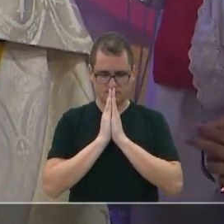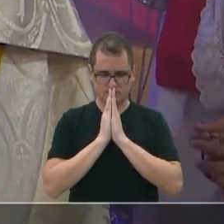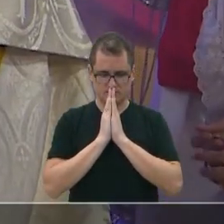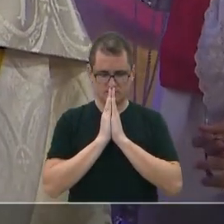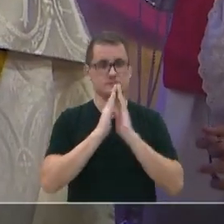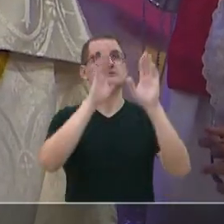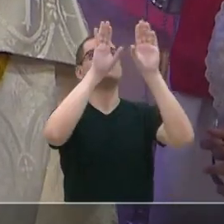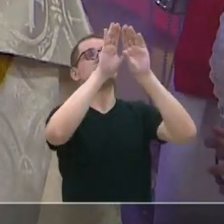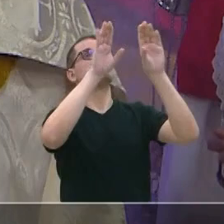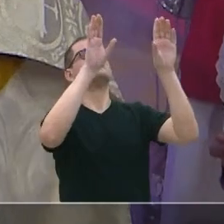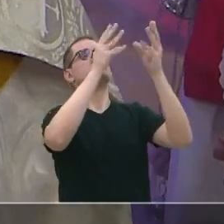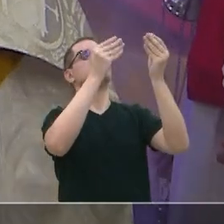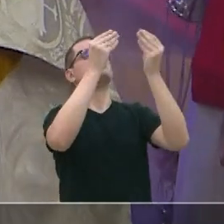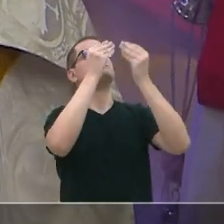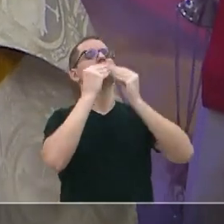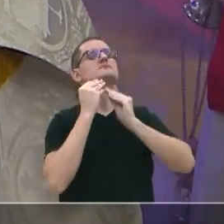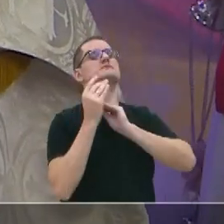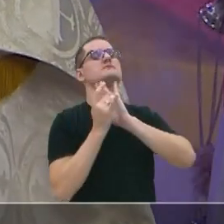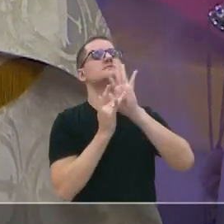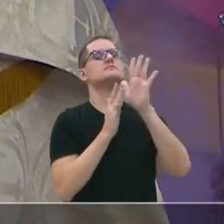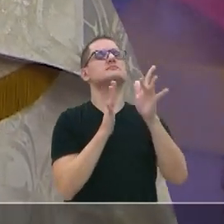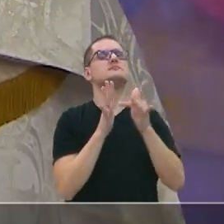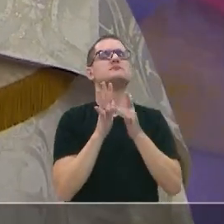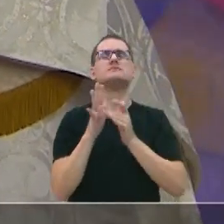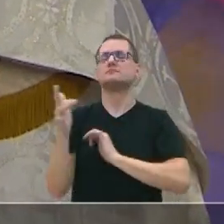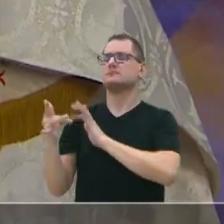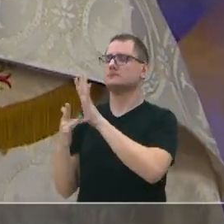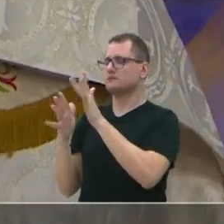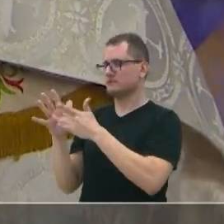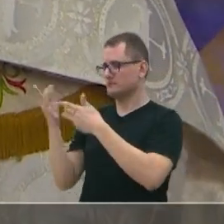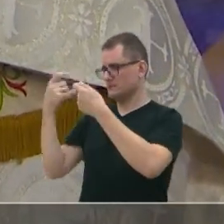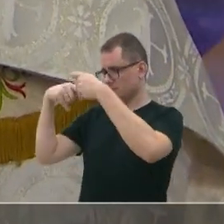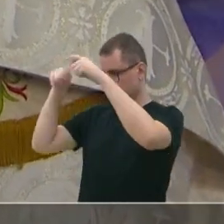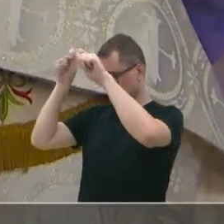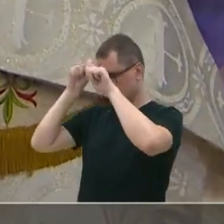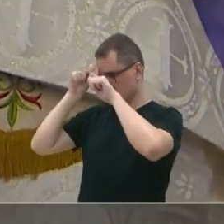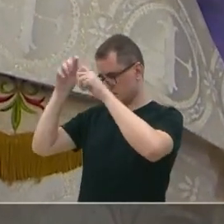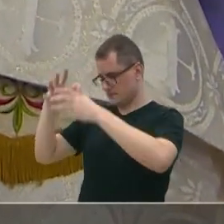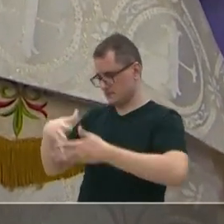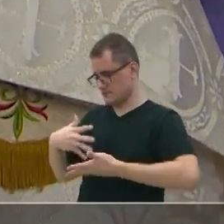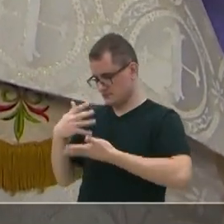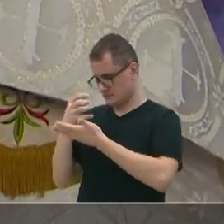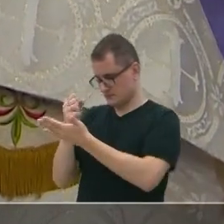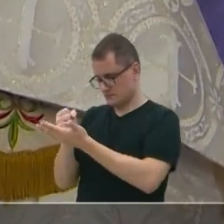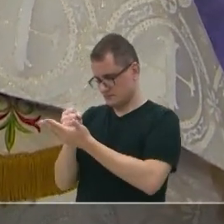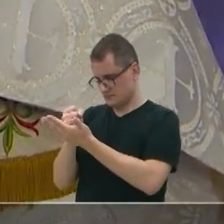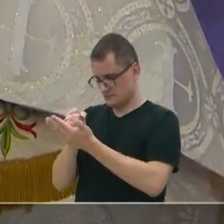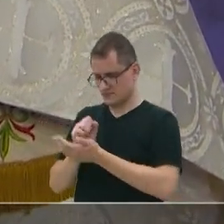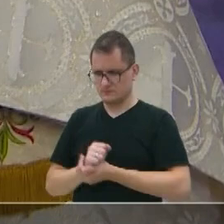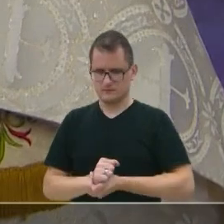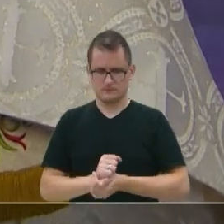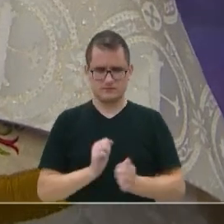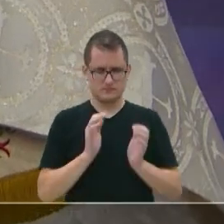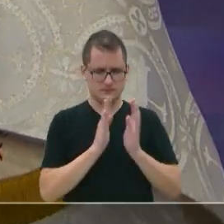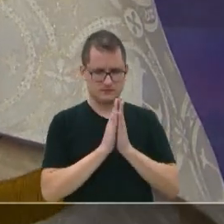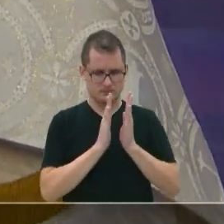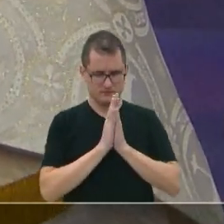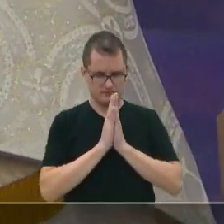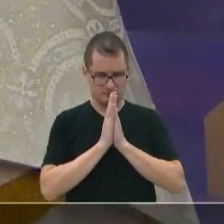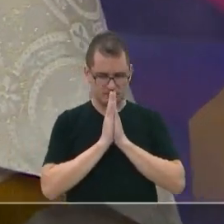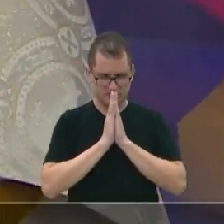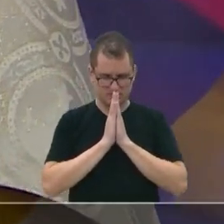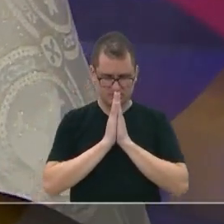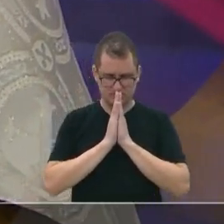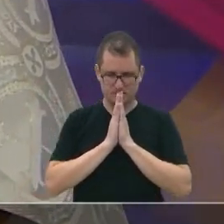Do céu lhe destes o pão, que contém todo o sabor. Oremos. Ó Deus, que